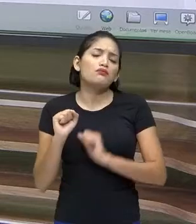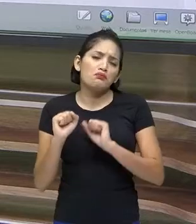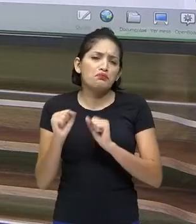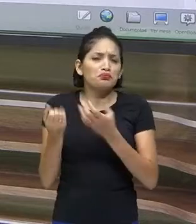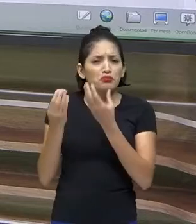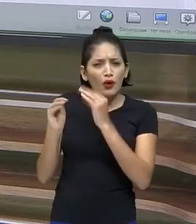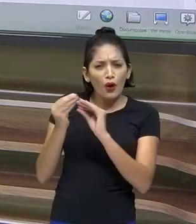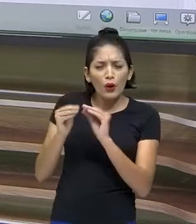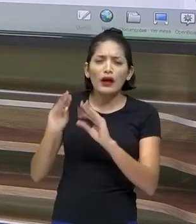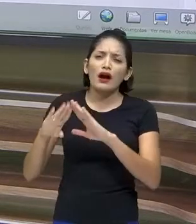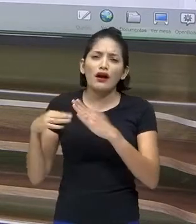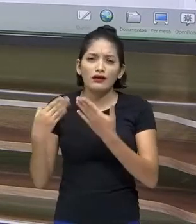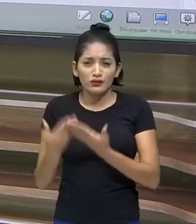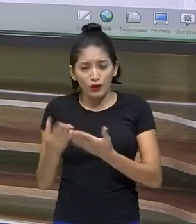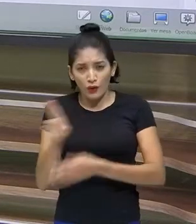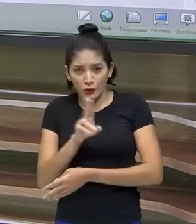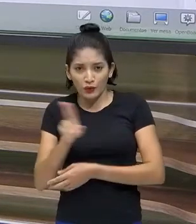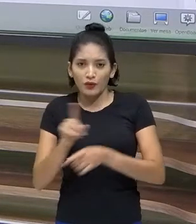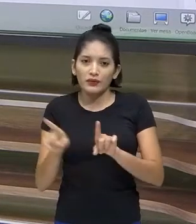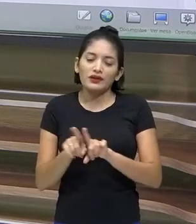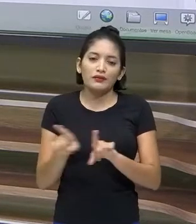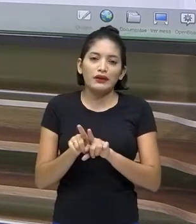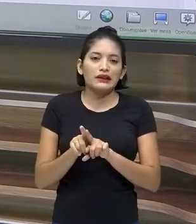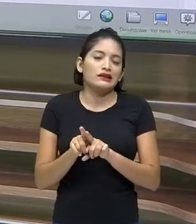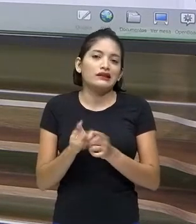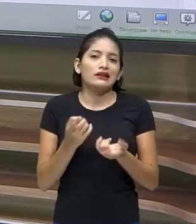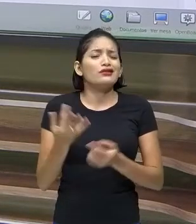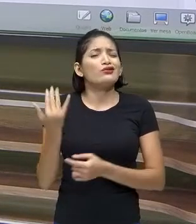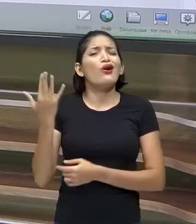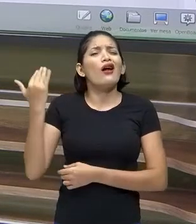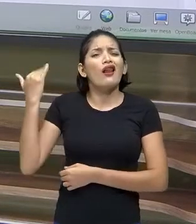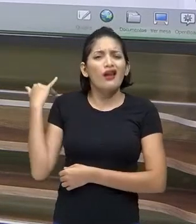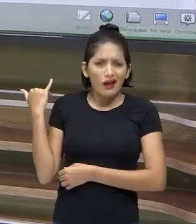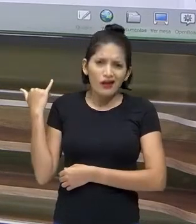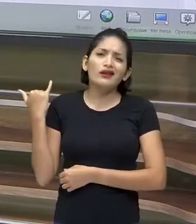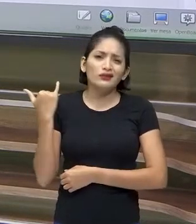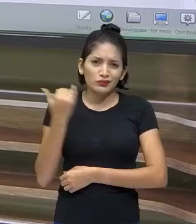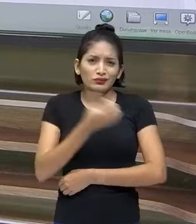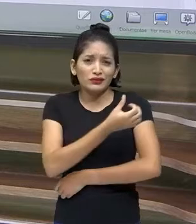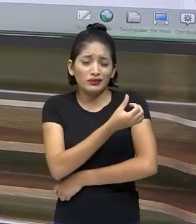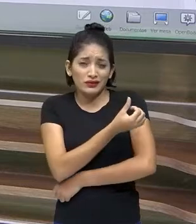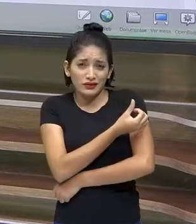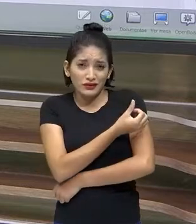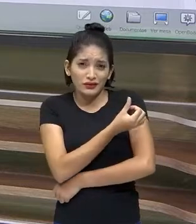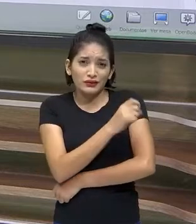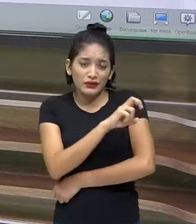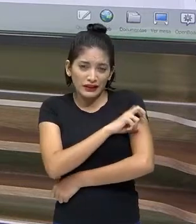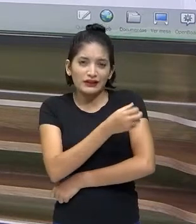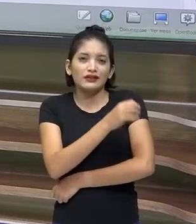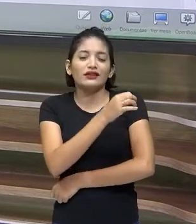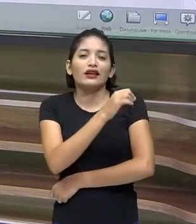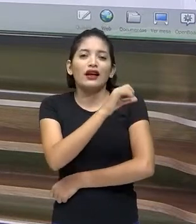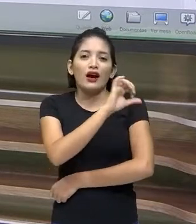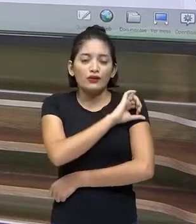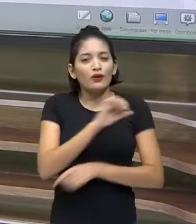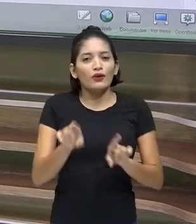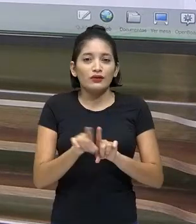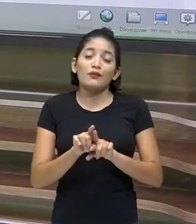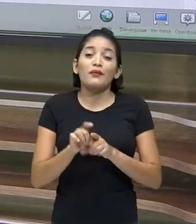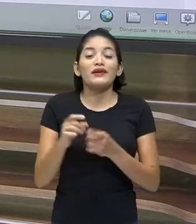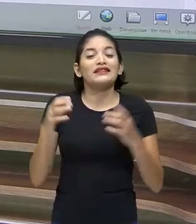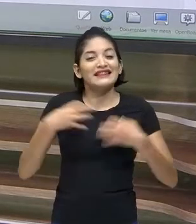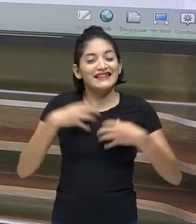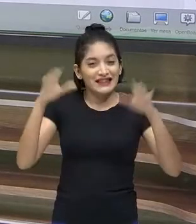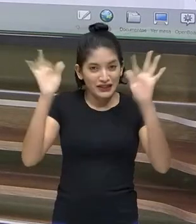se eu já estive aqui no nono ano. Faz tempo que eu não vinha no nono ano, eu estava só lá no médio, mas estamos aqui com vocês. Sou muito feliz de estar no nosso ensino